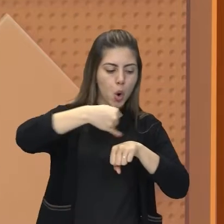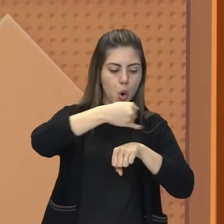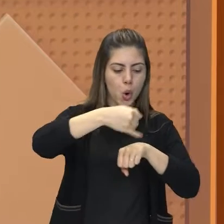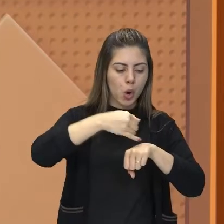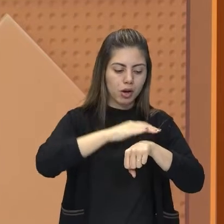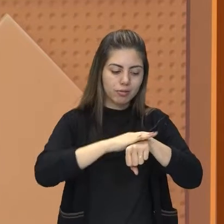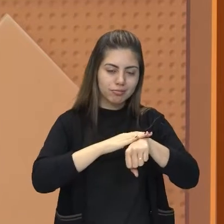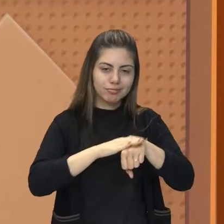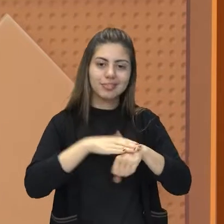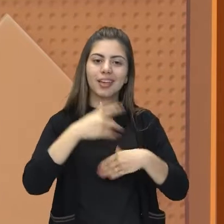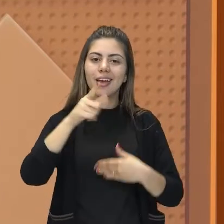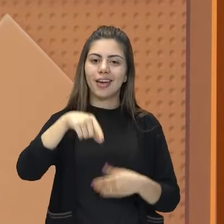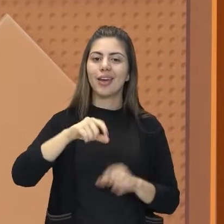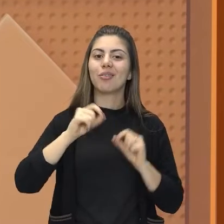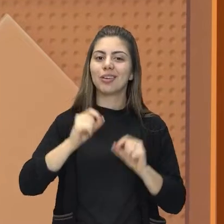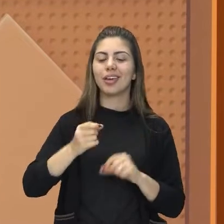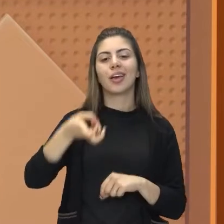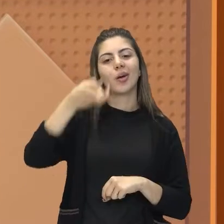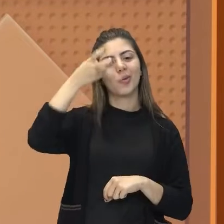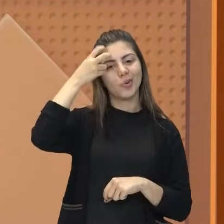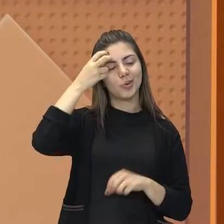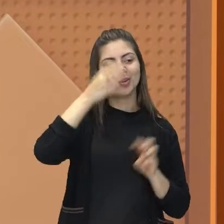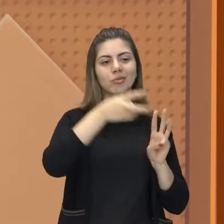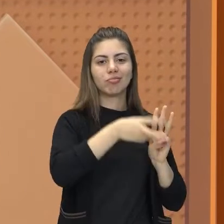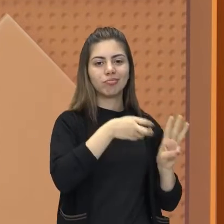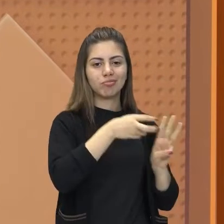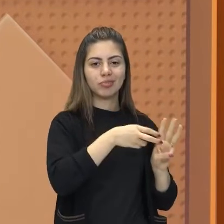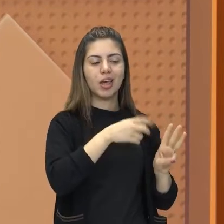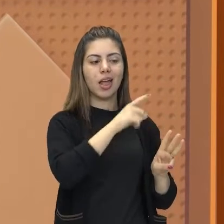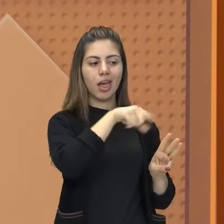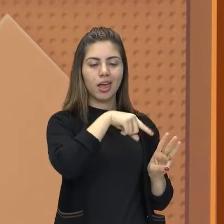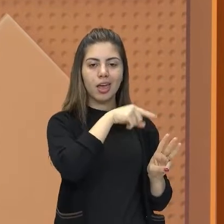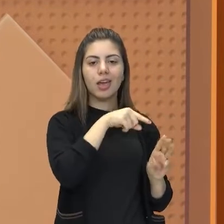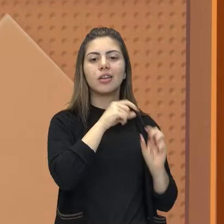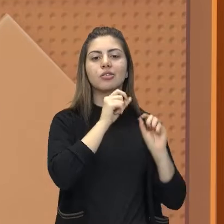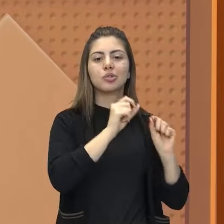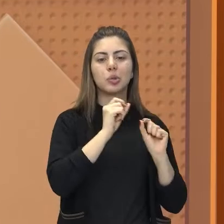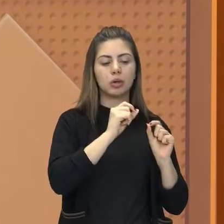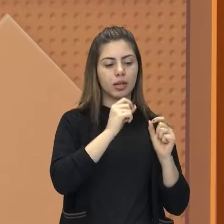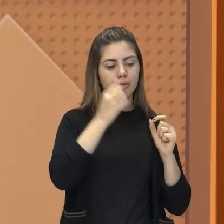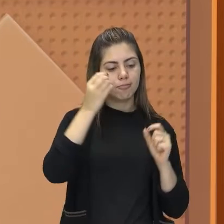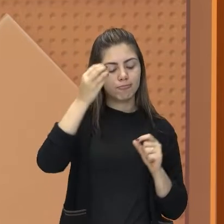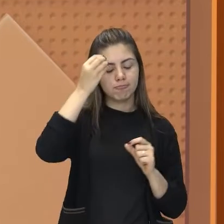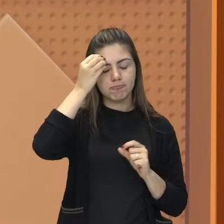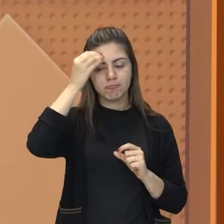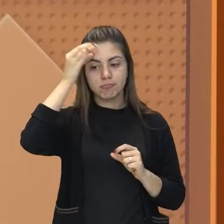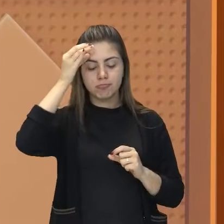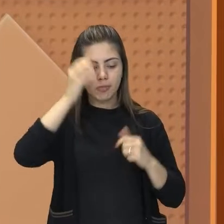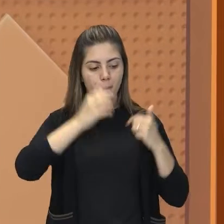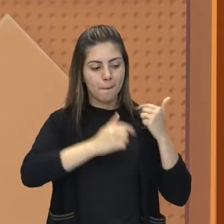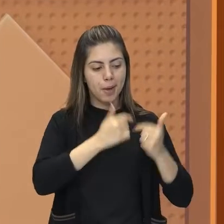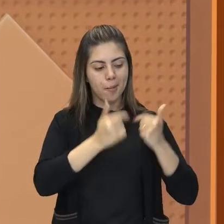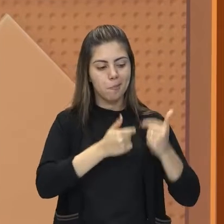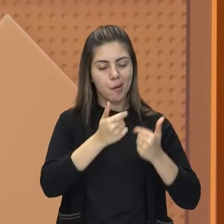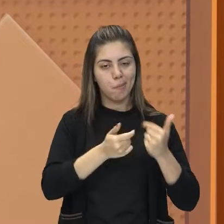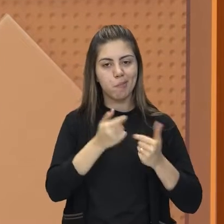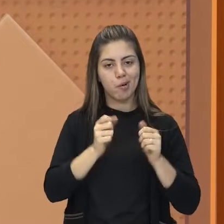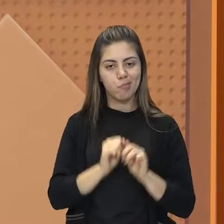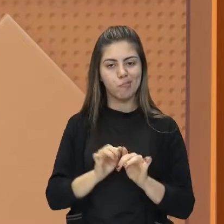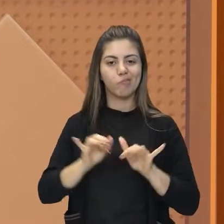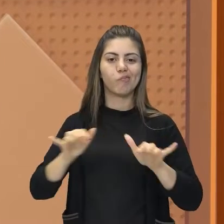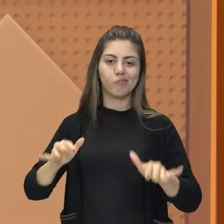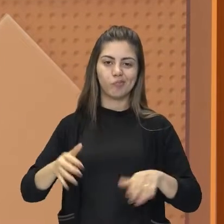da cultura indígena, né? São conhecimentos dessa ancestralidade, da sabedoria indígena que nos deixou